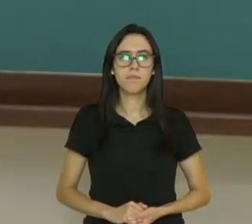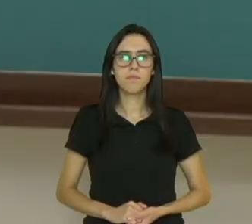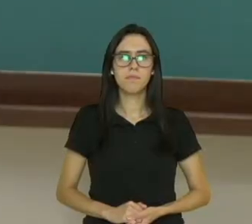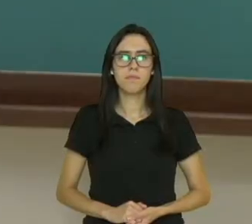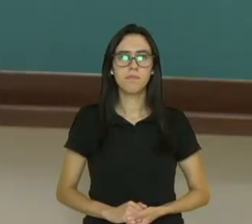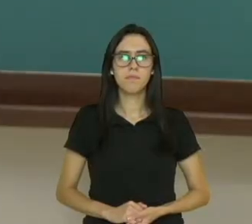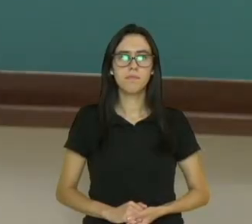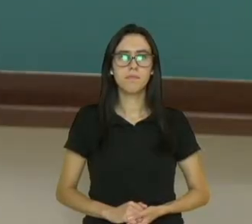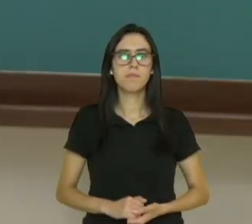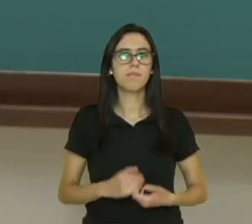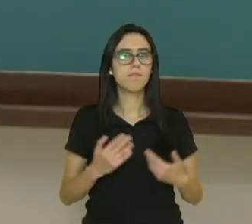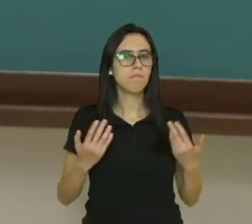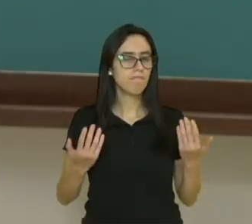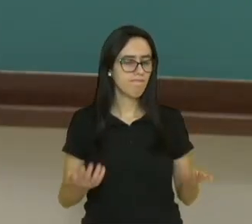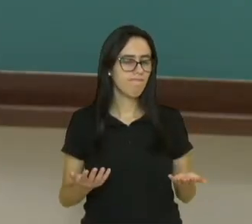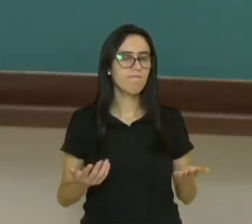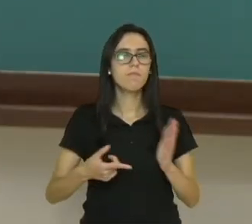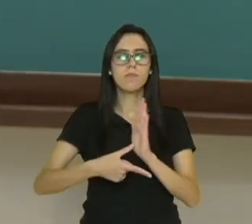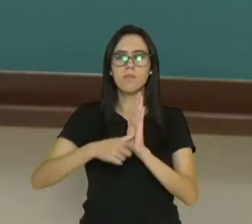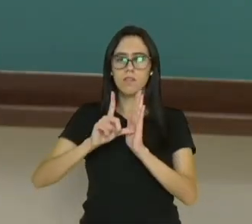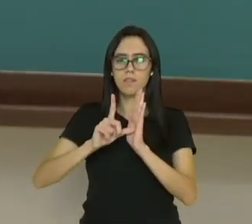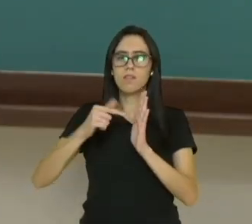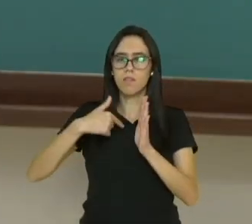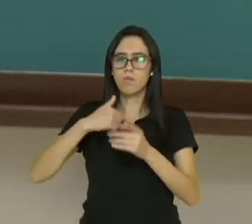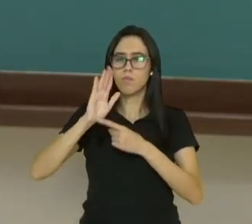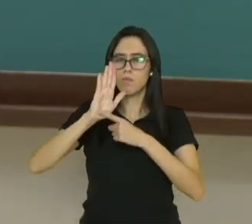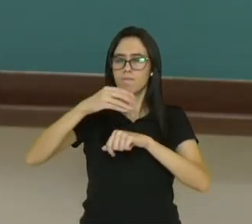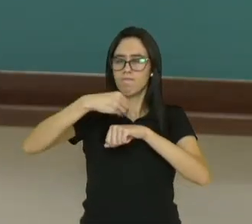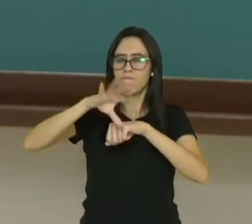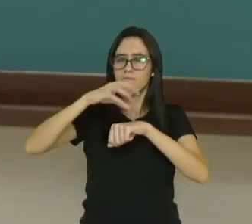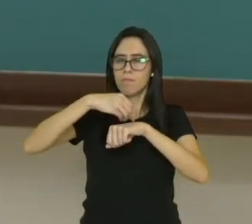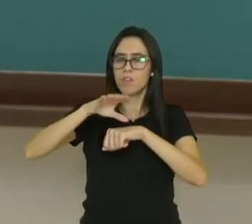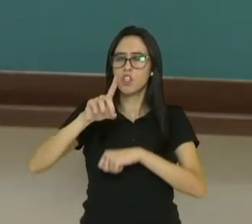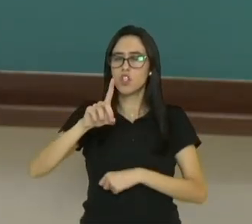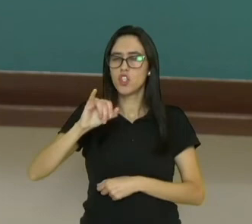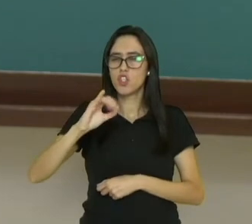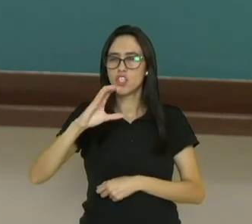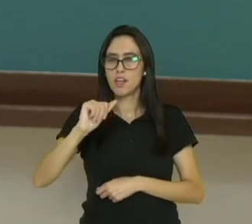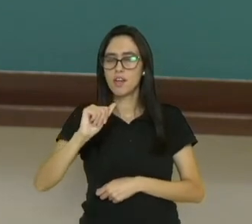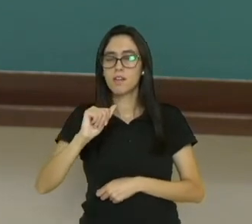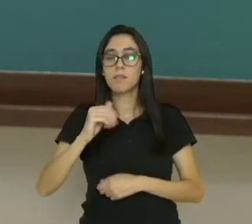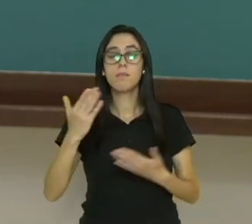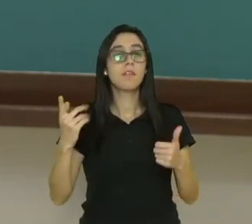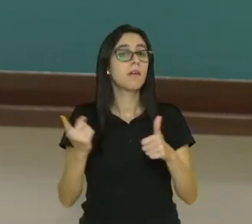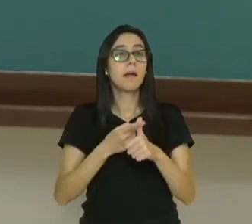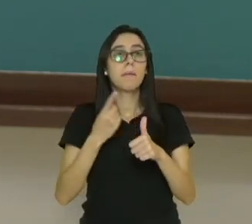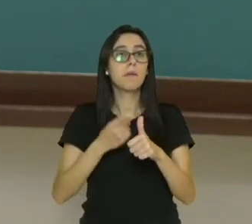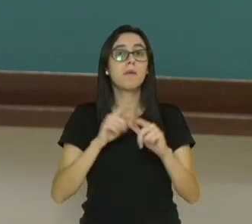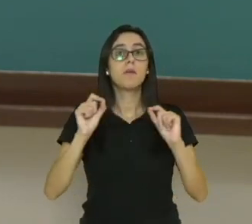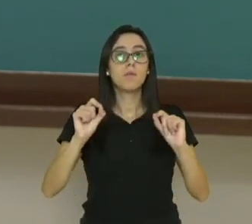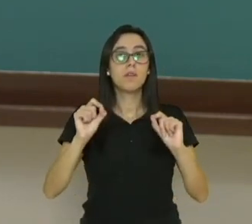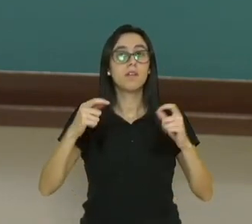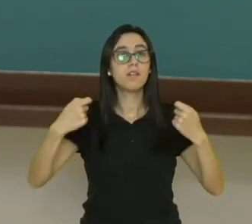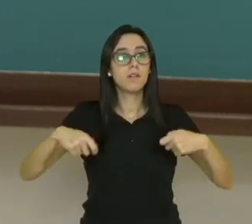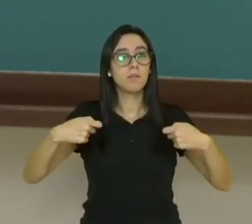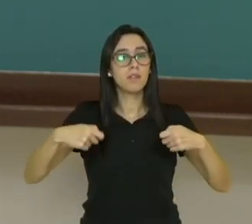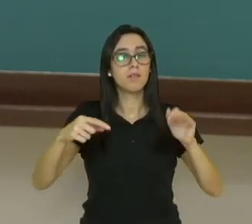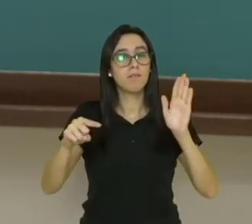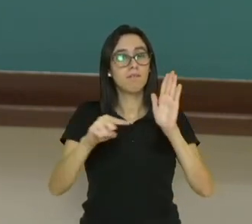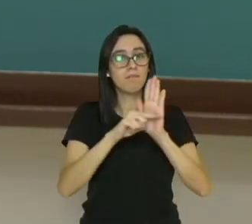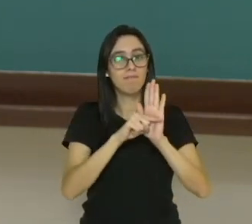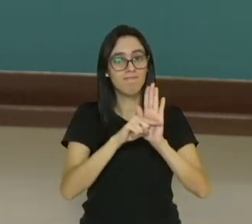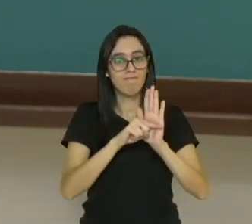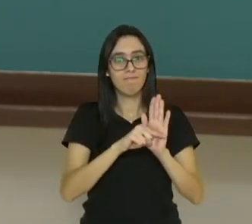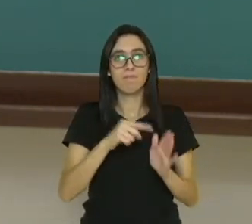Pessoal, eu tinha deixado as dicas aqui de como é que a gente iria resolver. Então, primeiro, o que nós tínhamos que fazer? Subtrair 1/4 de